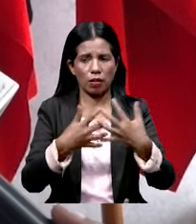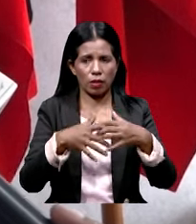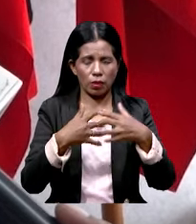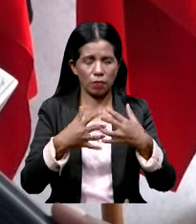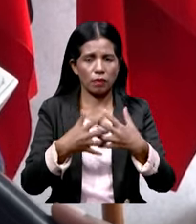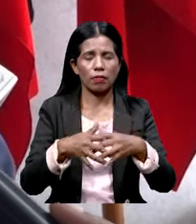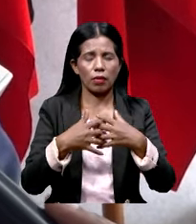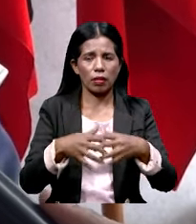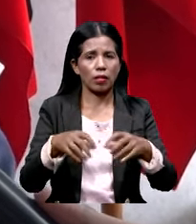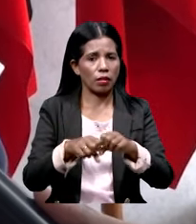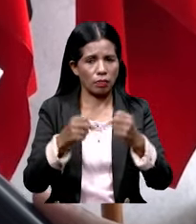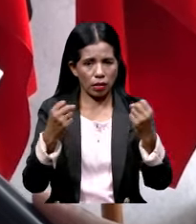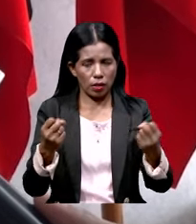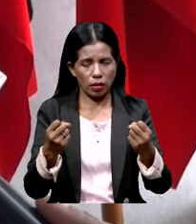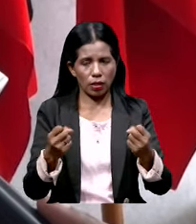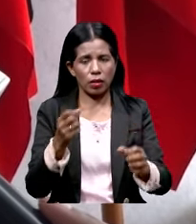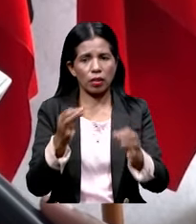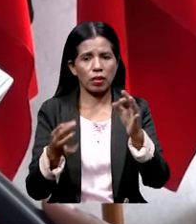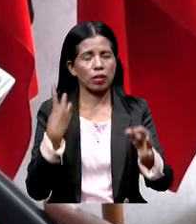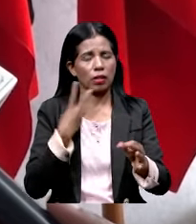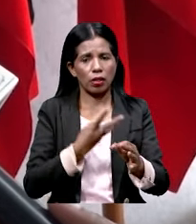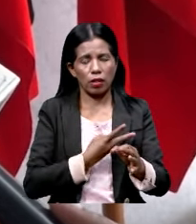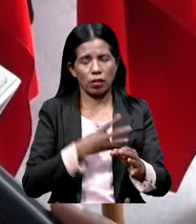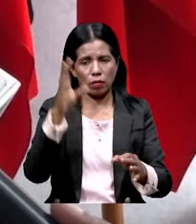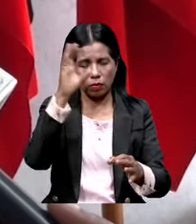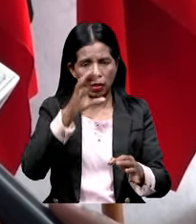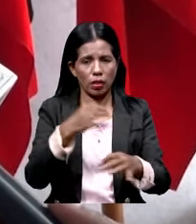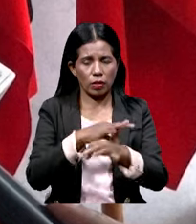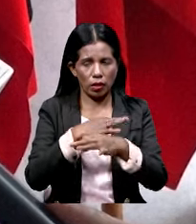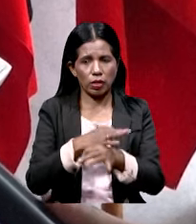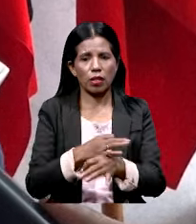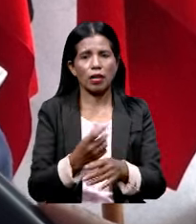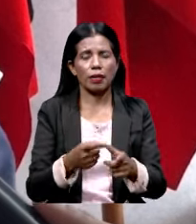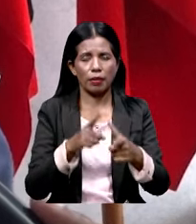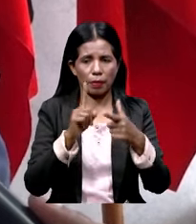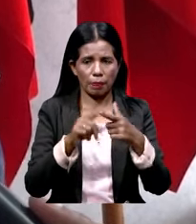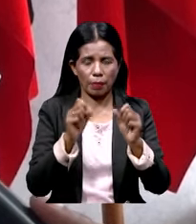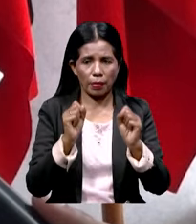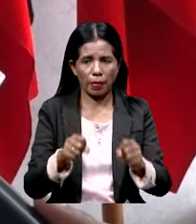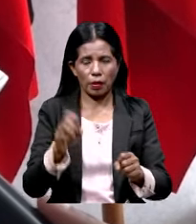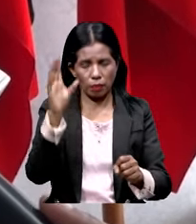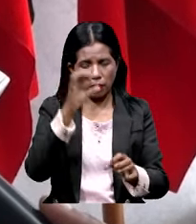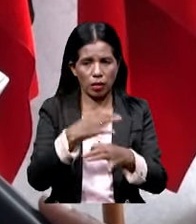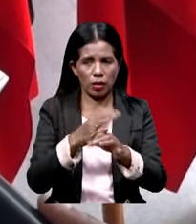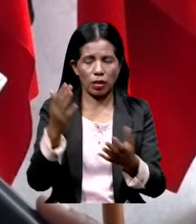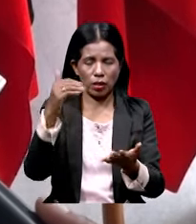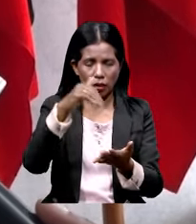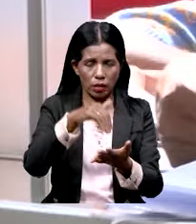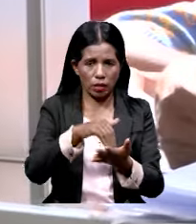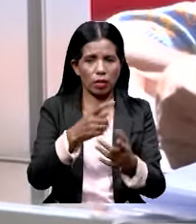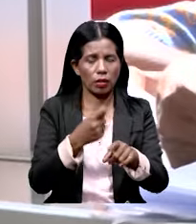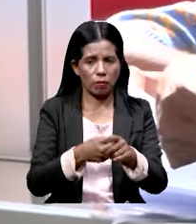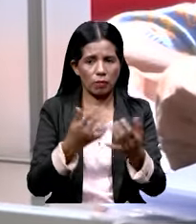máquina ninian variado te buca ele esforço para tu halo manutenção para tu bele buca normalização vai a situação